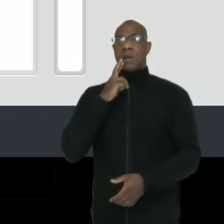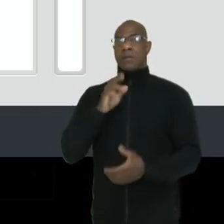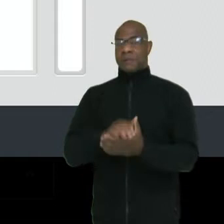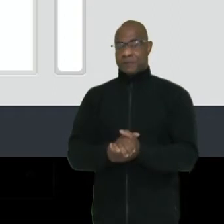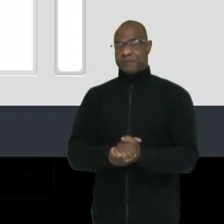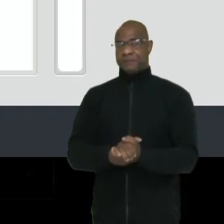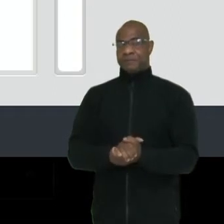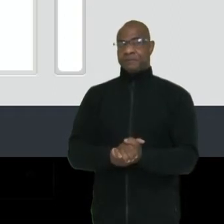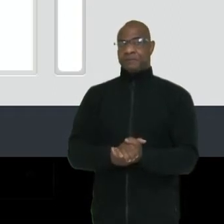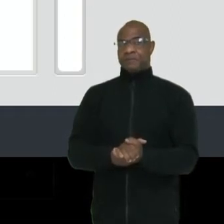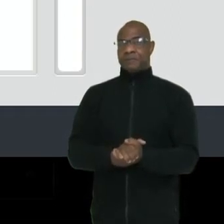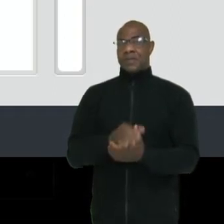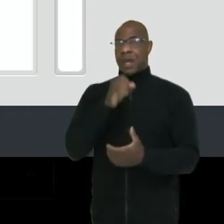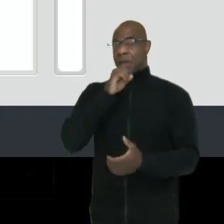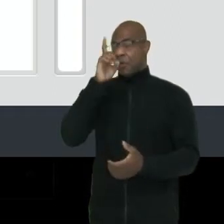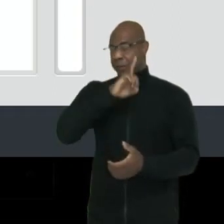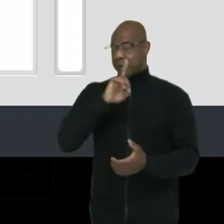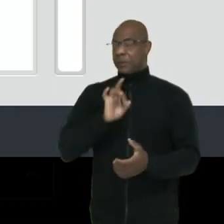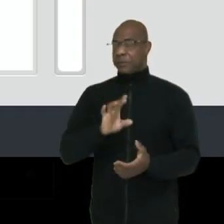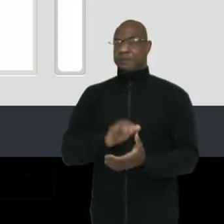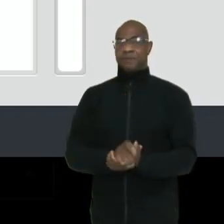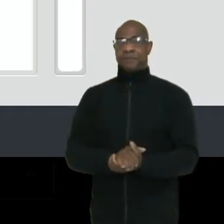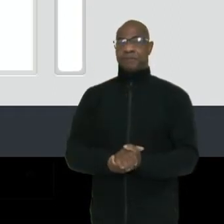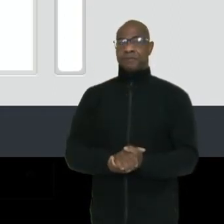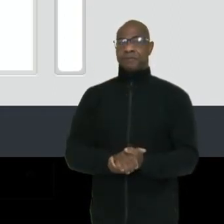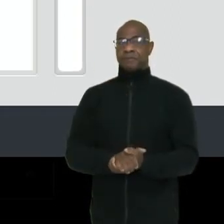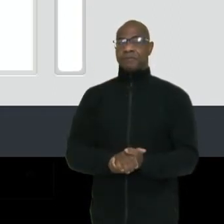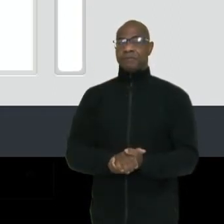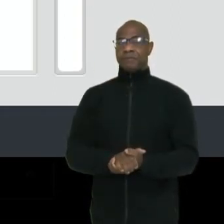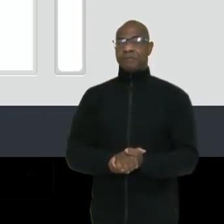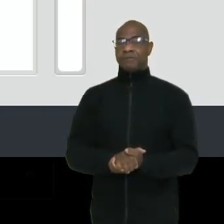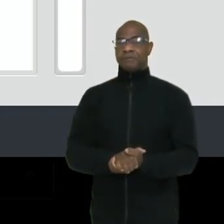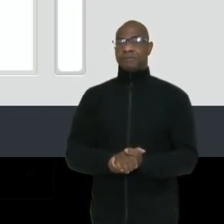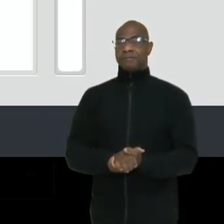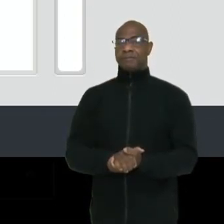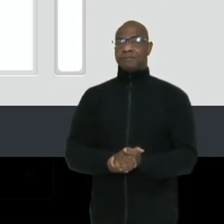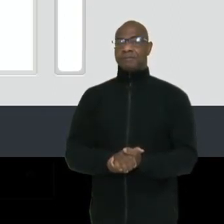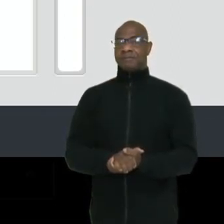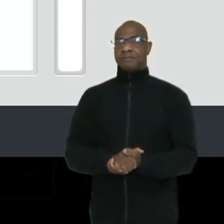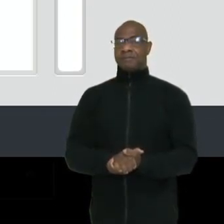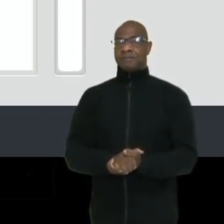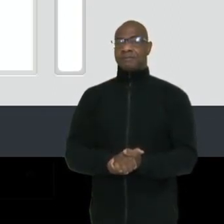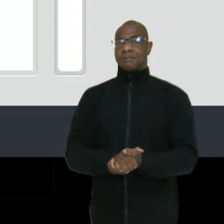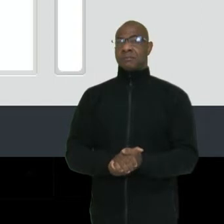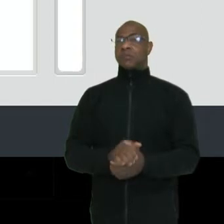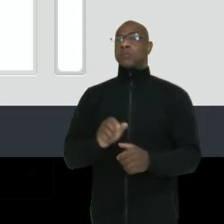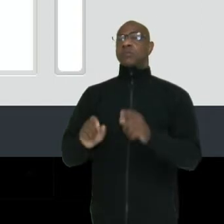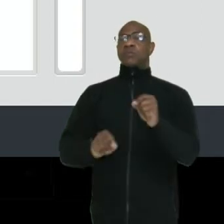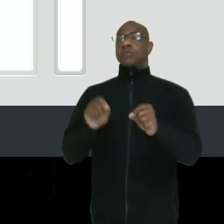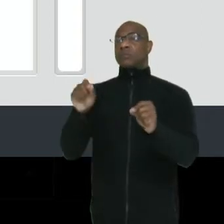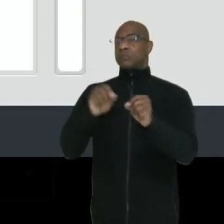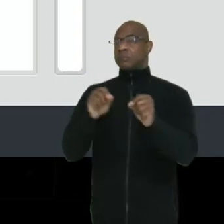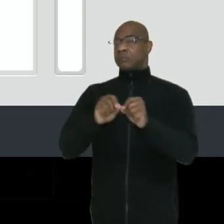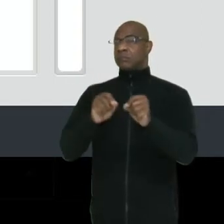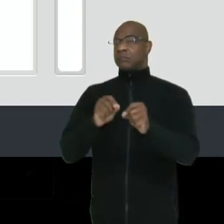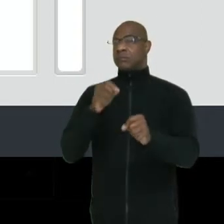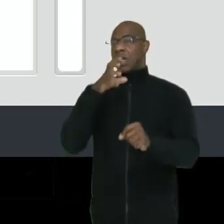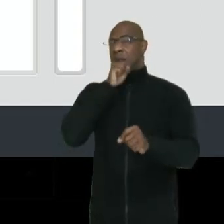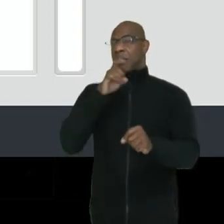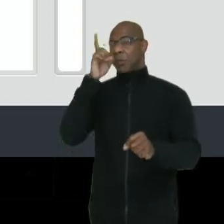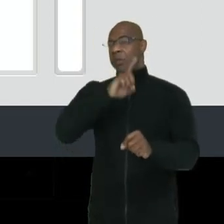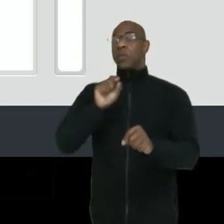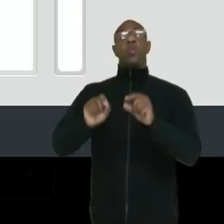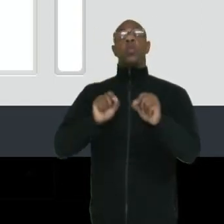preposição at. What are you doing on the weekend? O que você está fazendo nos finais de